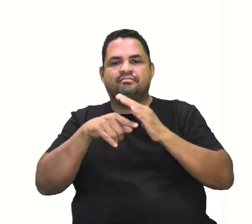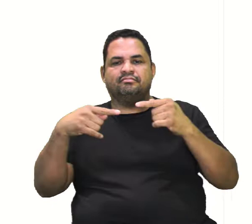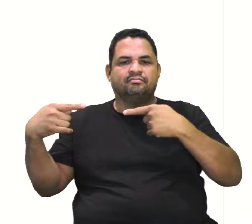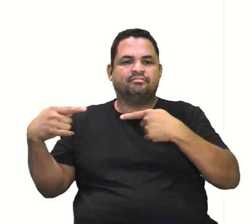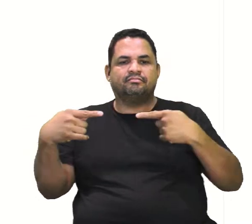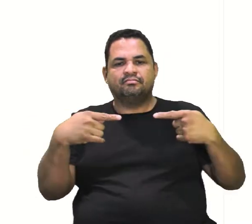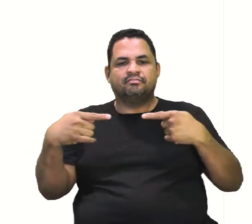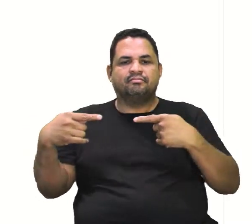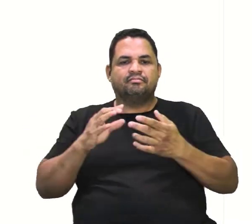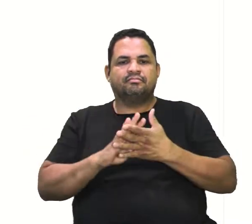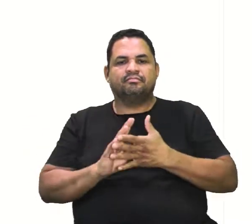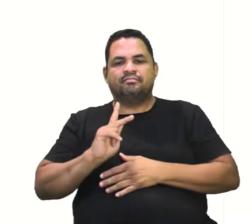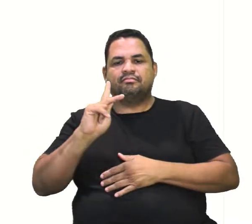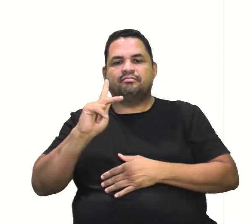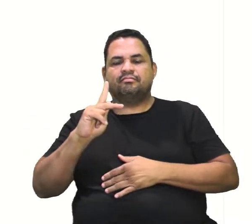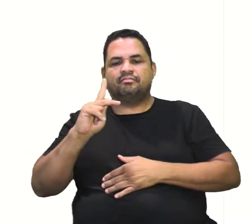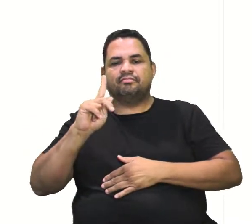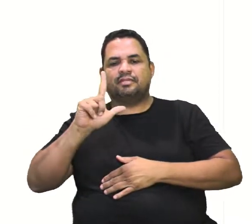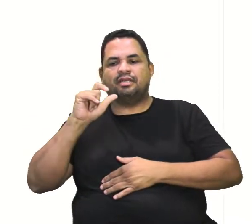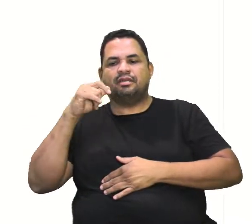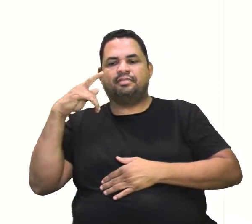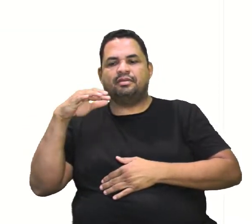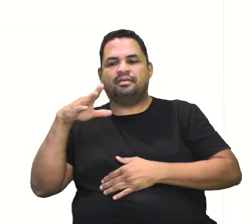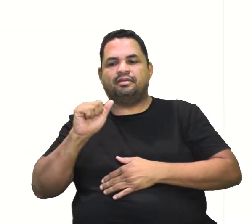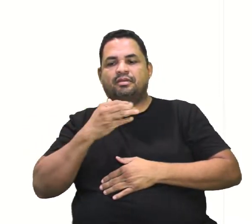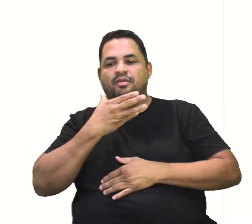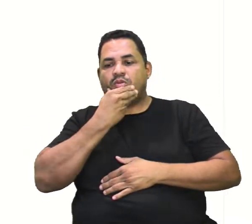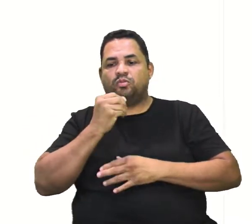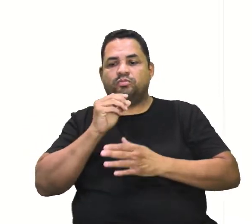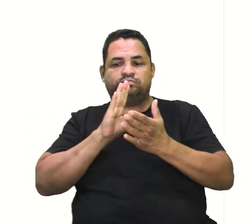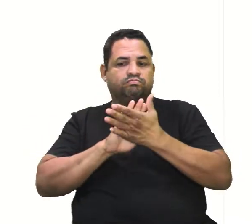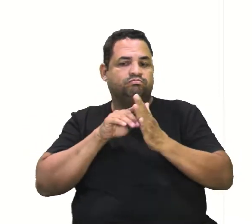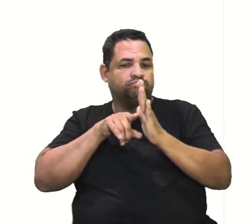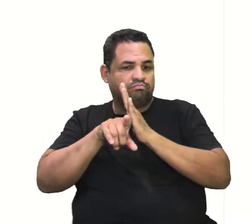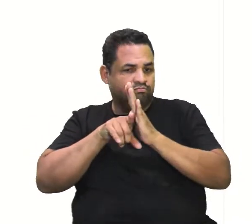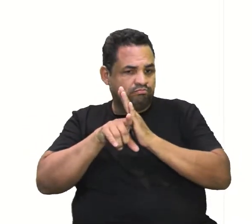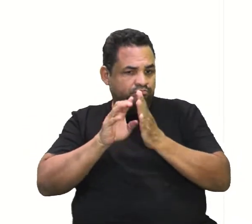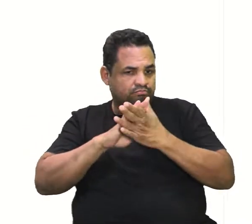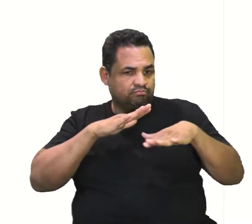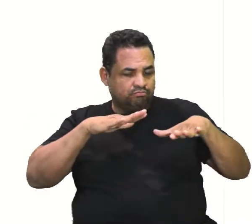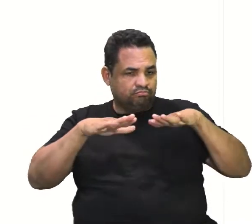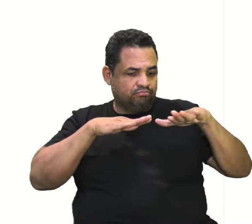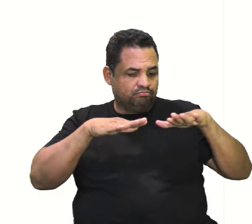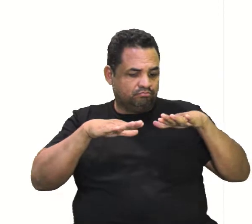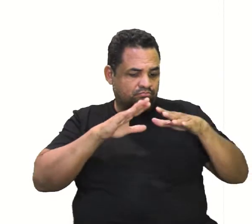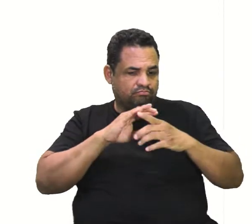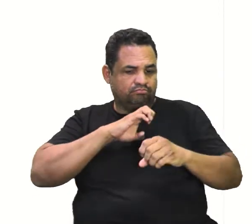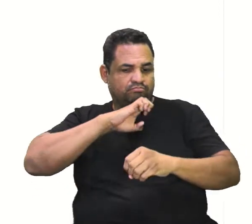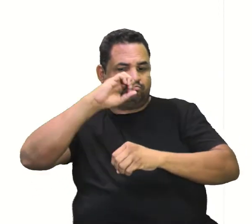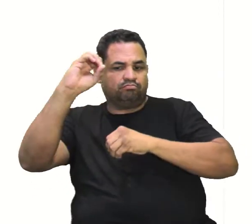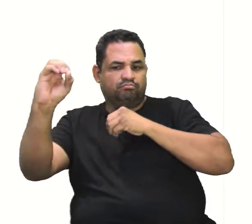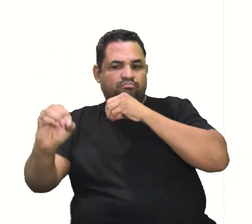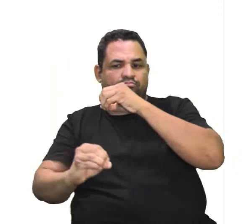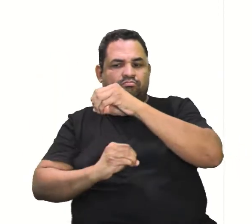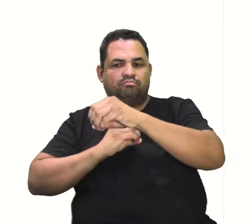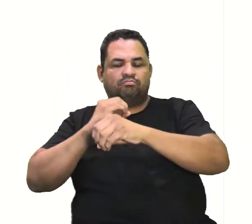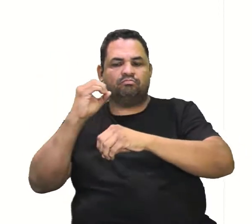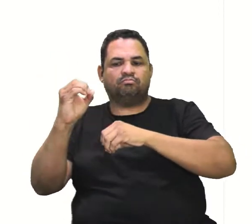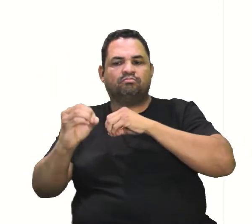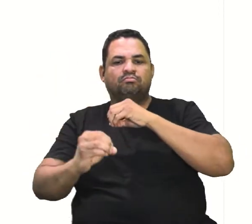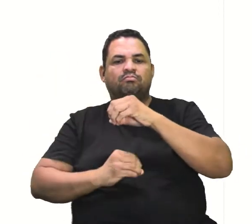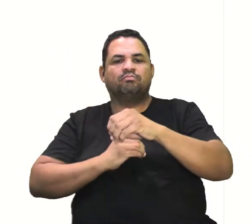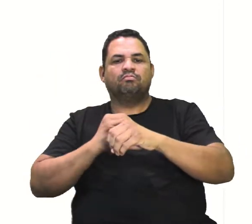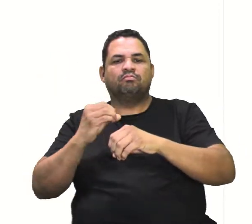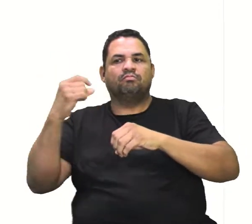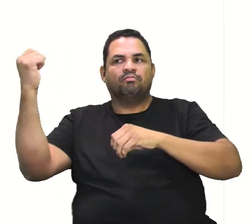que Kepler, né, estudou, e Kepler percebeu que o movimento dos planetas ao redor do Sol são